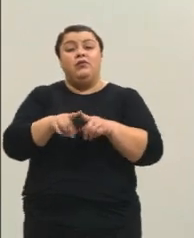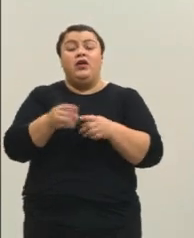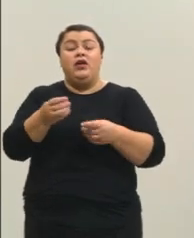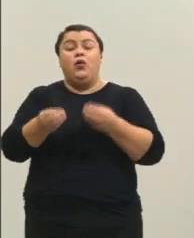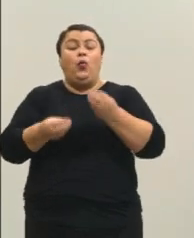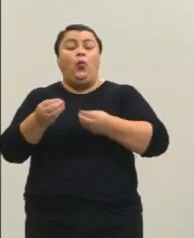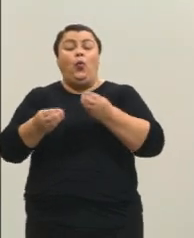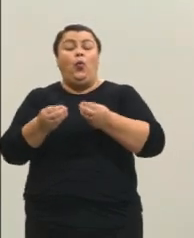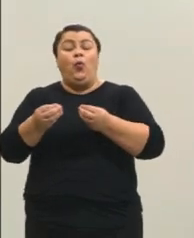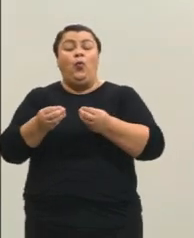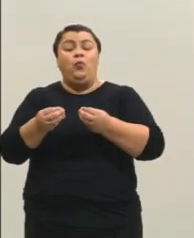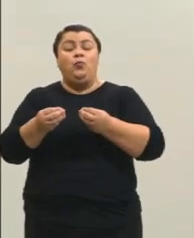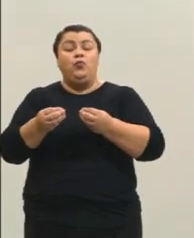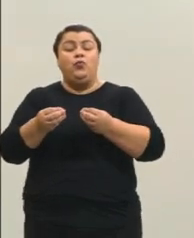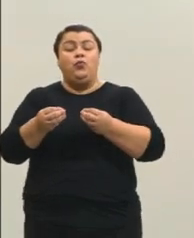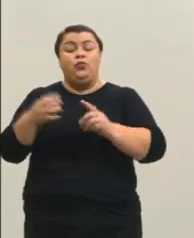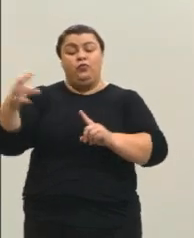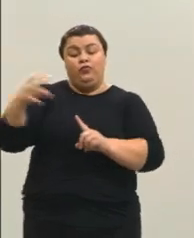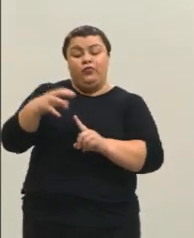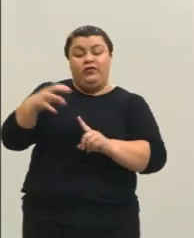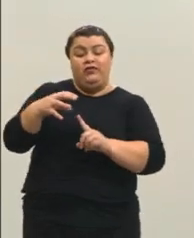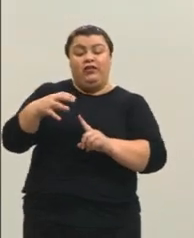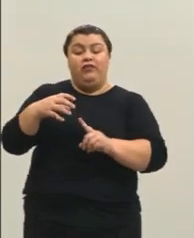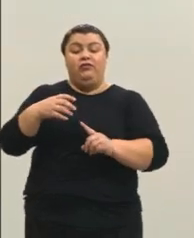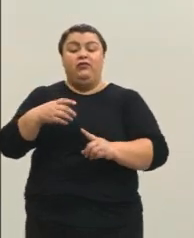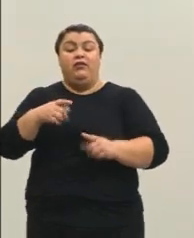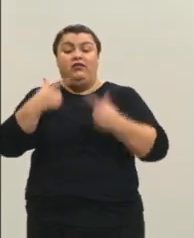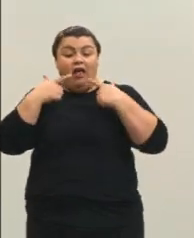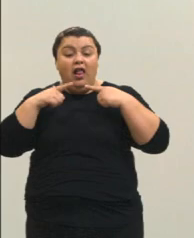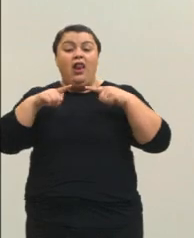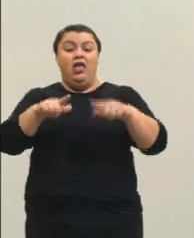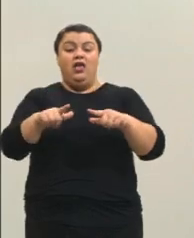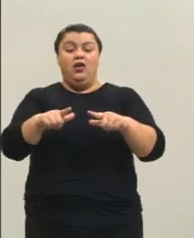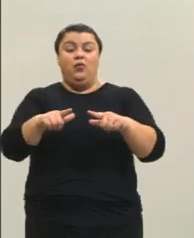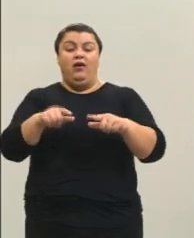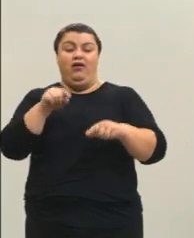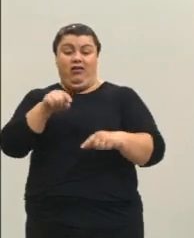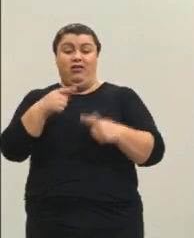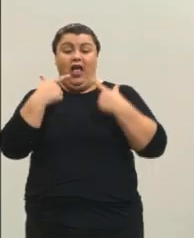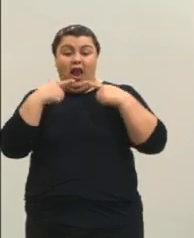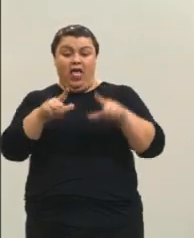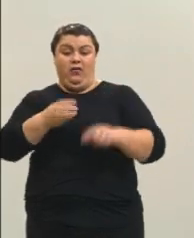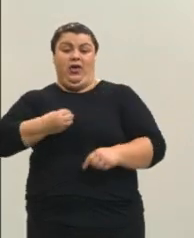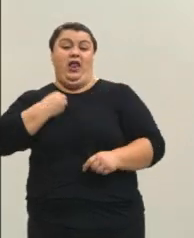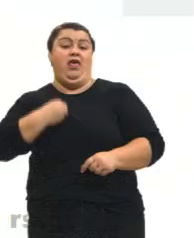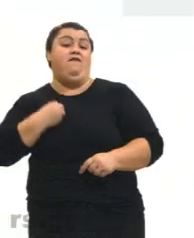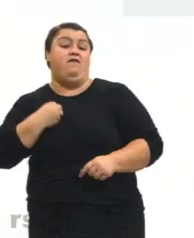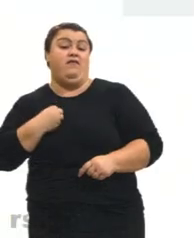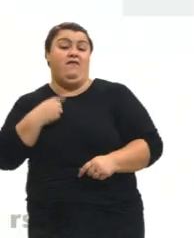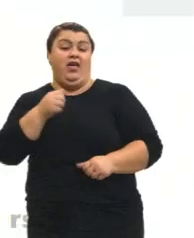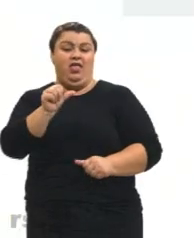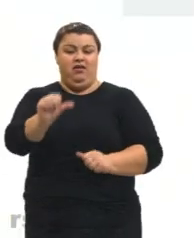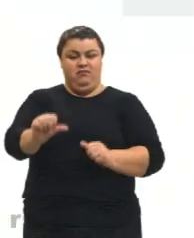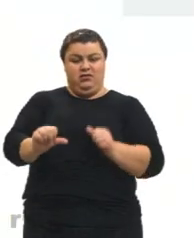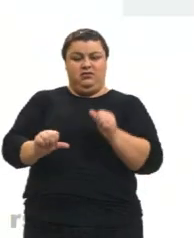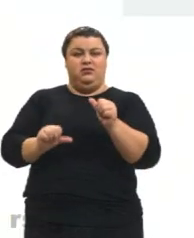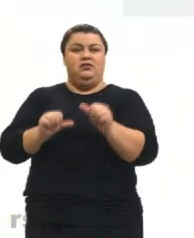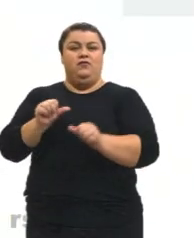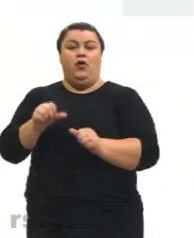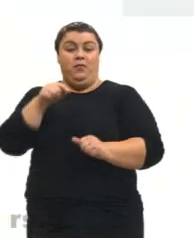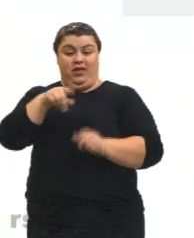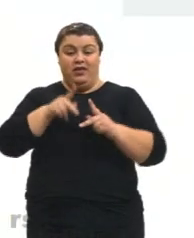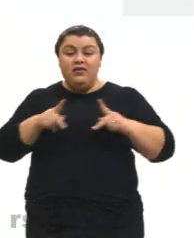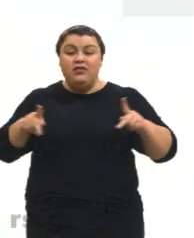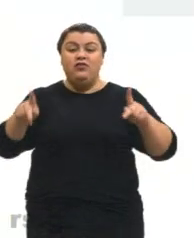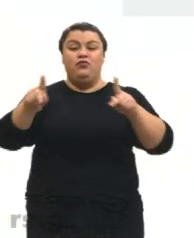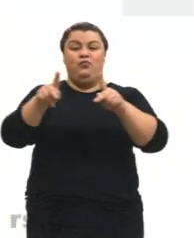interessante que vai ao encontro exatamente do que tu disse de que a língua ela na verdade é viva ela se transforma a Esses povos